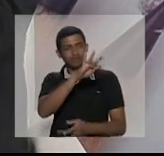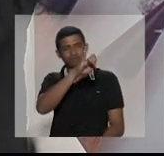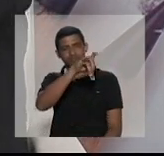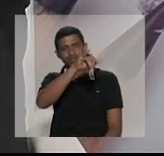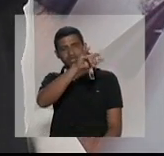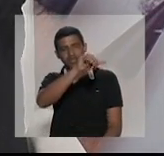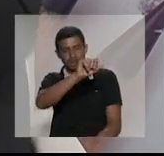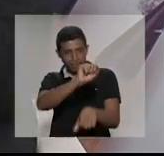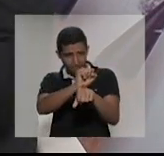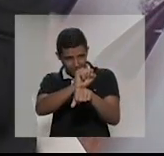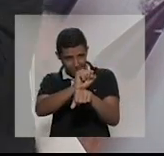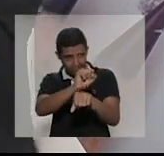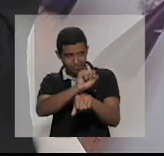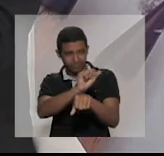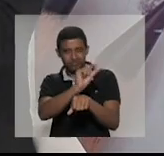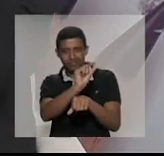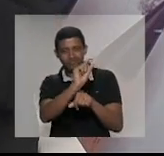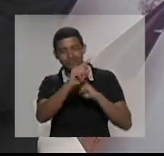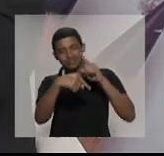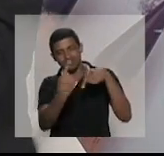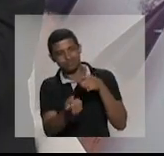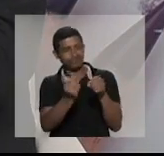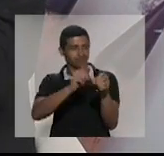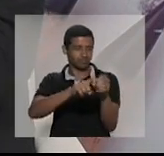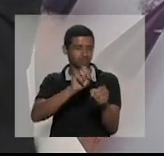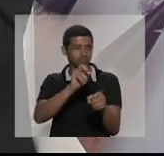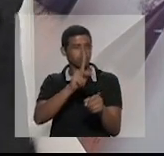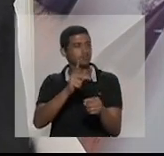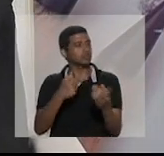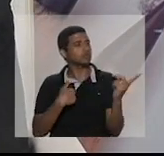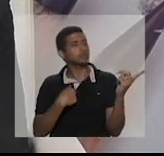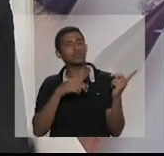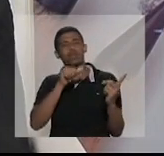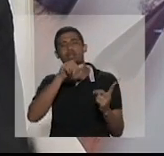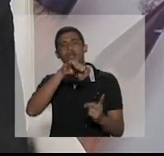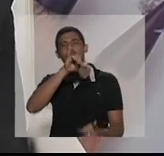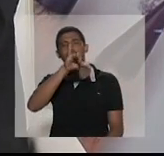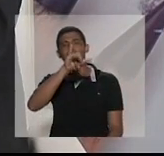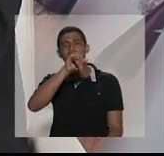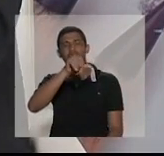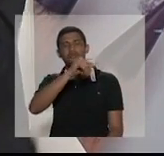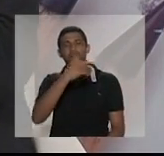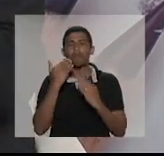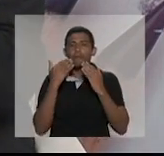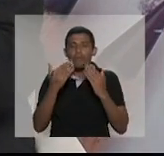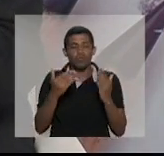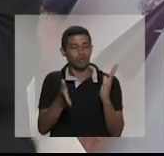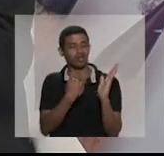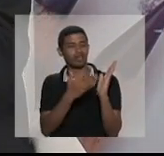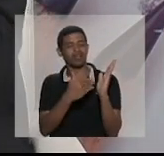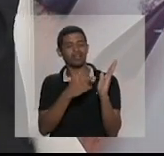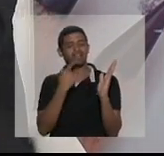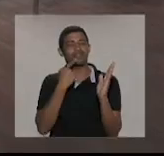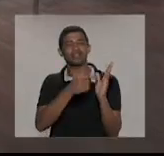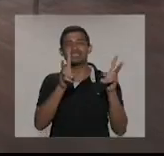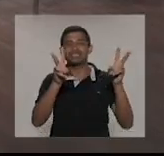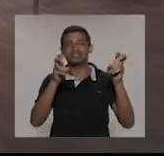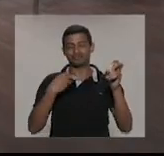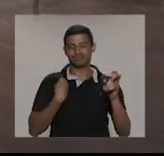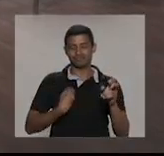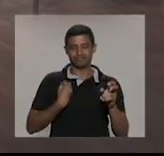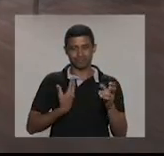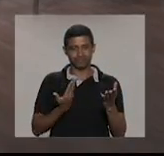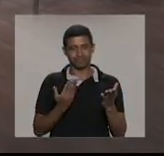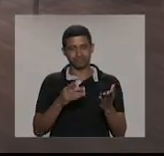contigo, Fernanda, porque aí depois a gente bota todos os livros na roda e vamos continuar o papo assim. Mostra o teu livro, porque o teu livro fala de vida, de continuidade